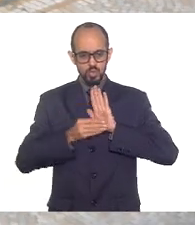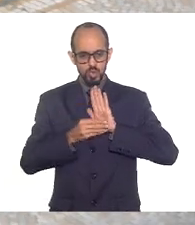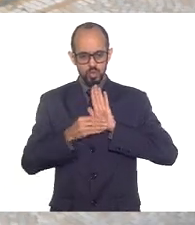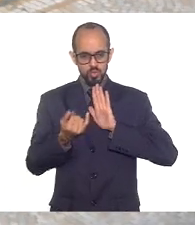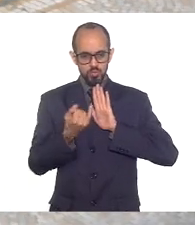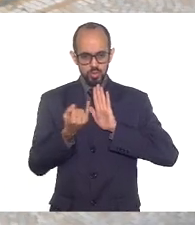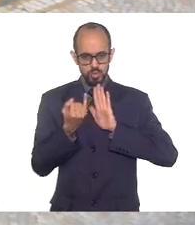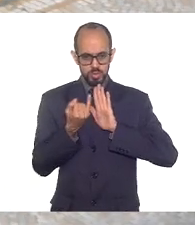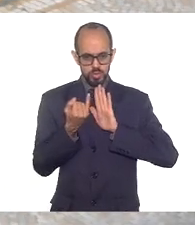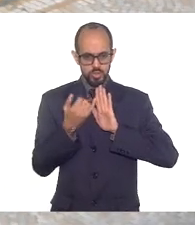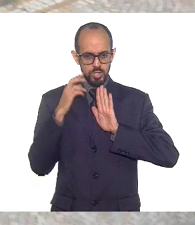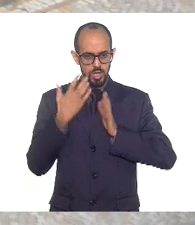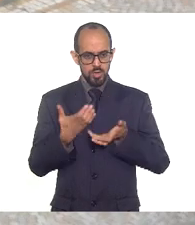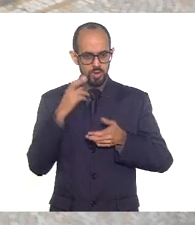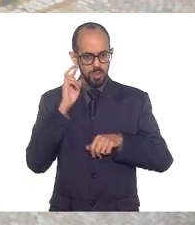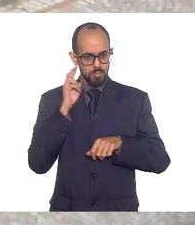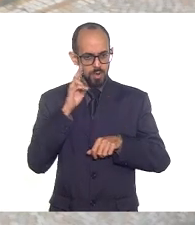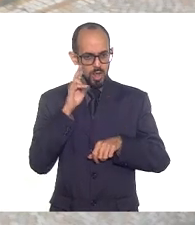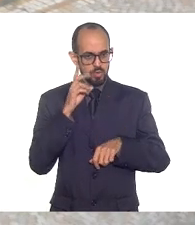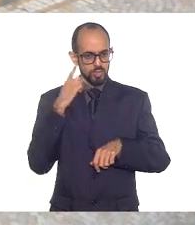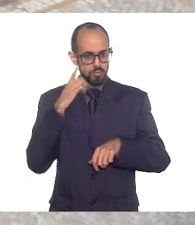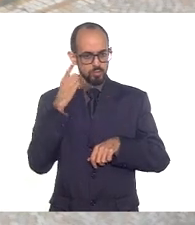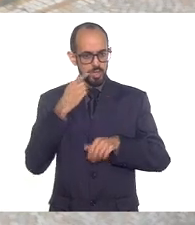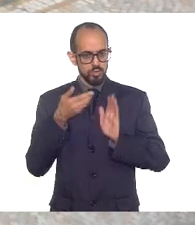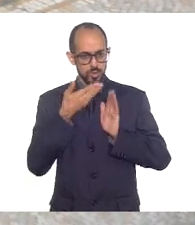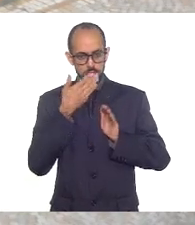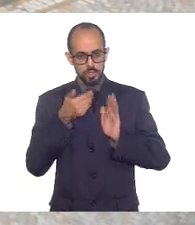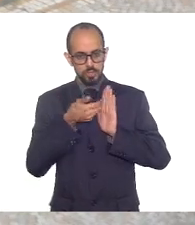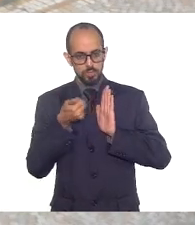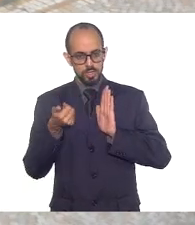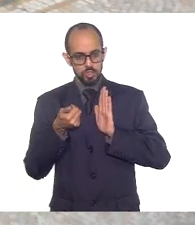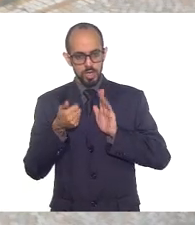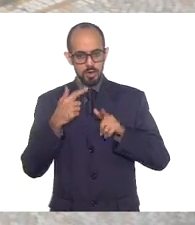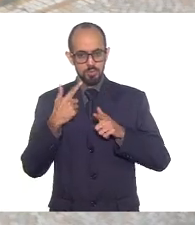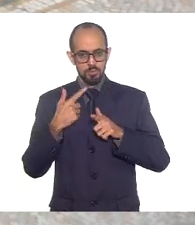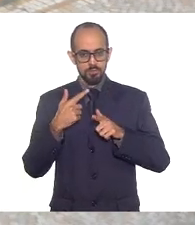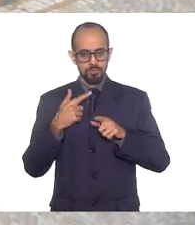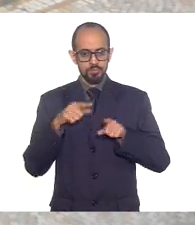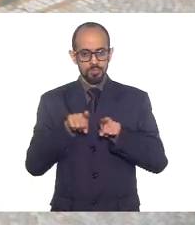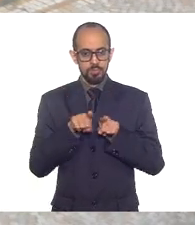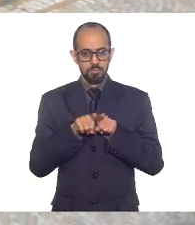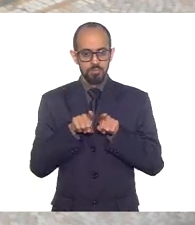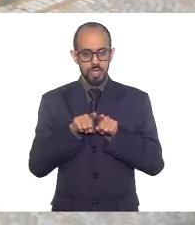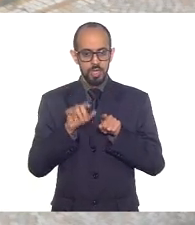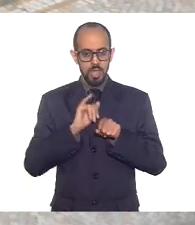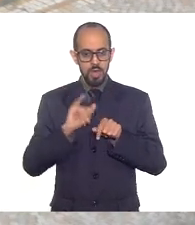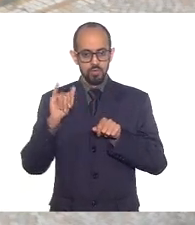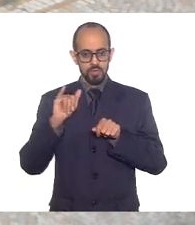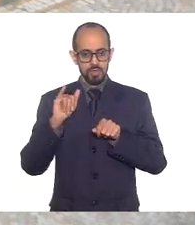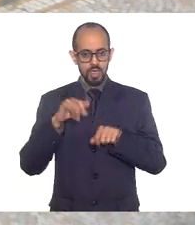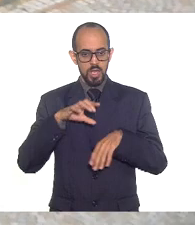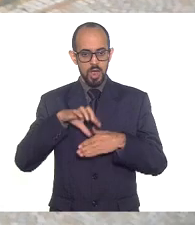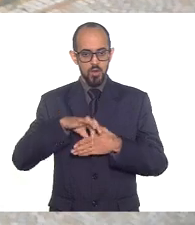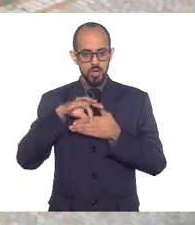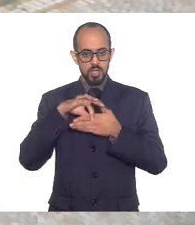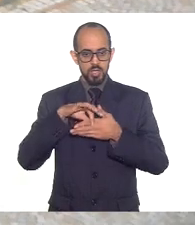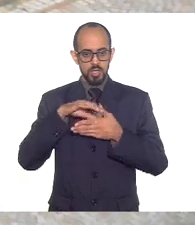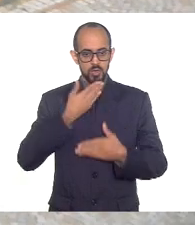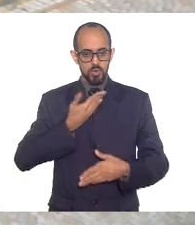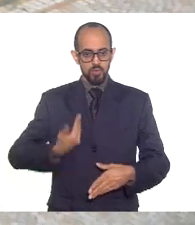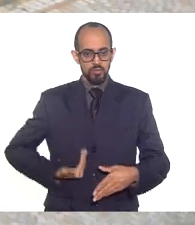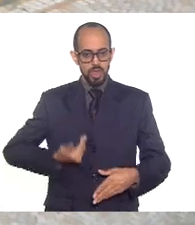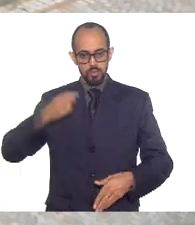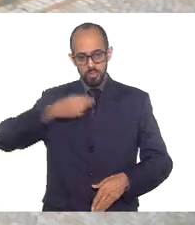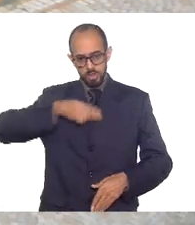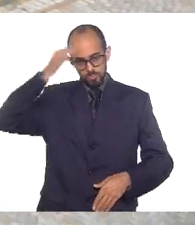projeto e queria lembrar os deputados que estou retirando o projeto de pauta cadastrado e comuniquei aqui eu falei olíria do governo que é o